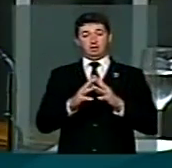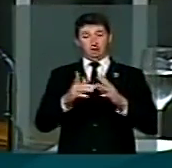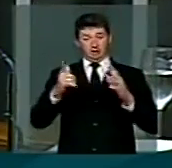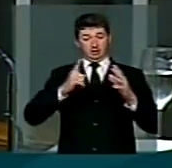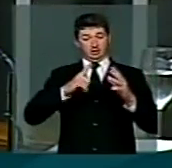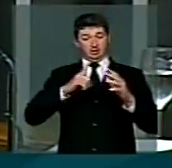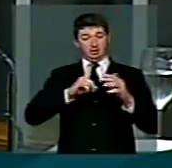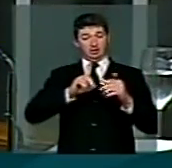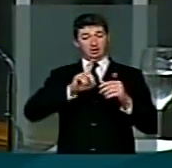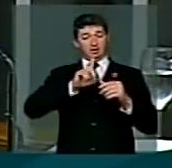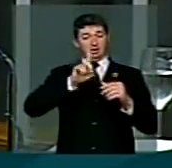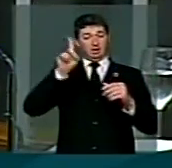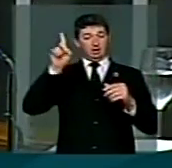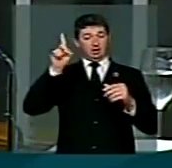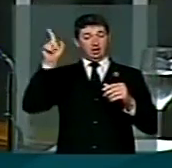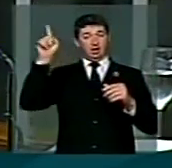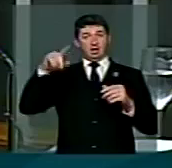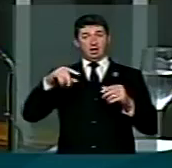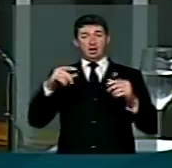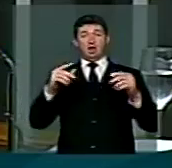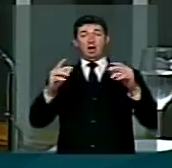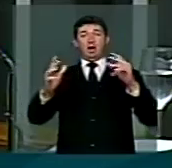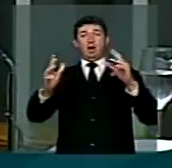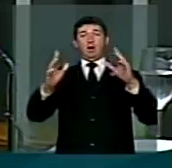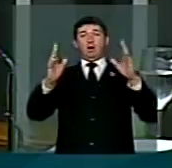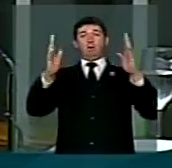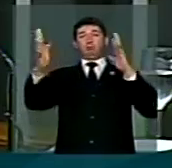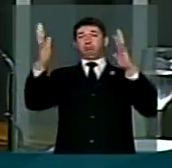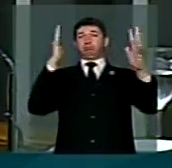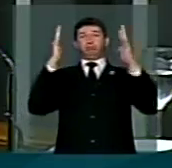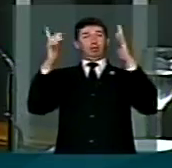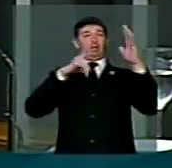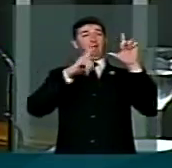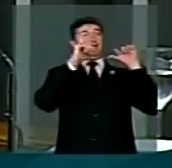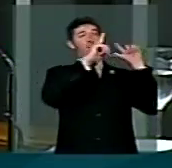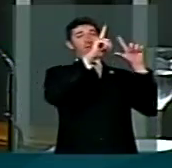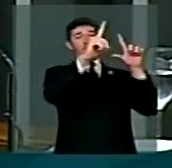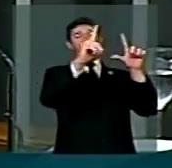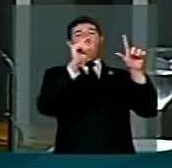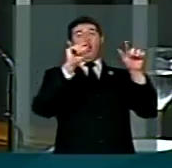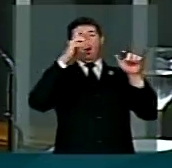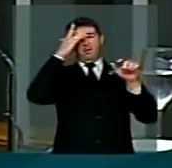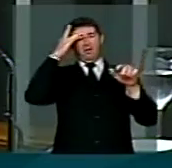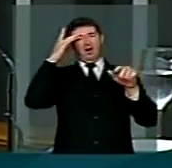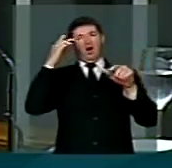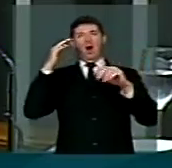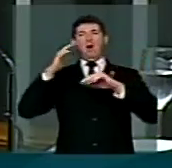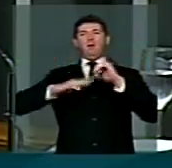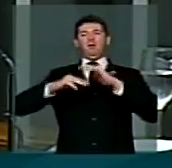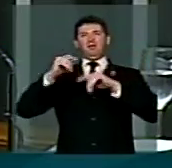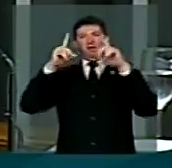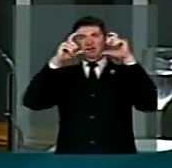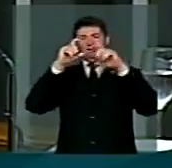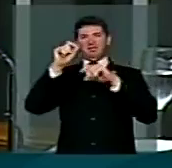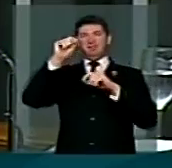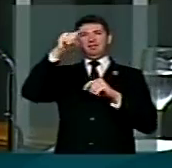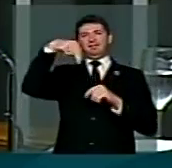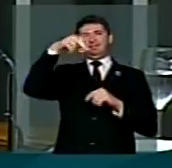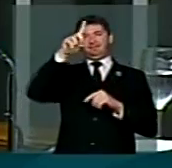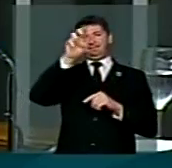consta um painel de autoria do reconhecido artista Elias